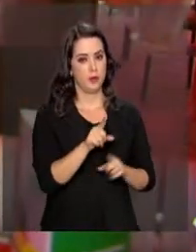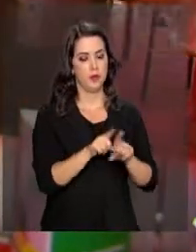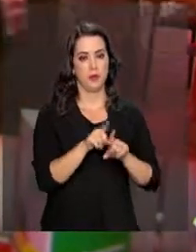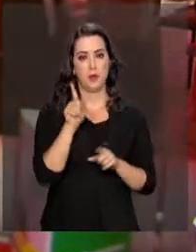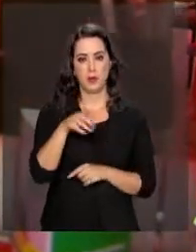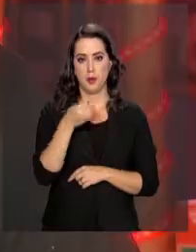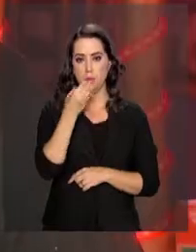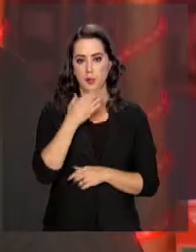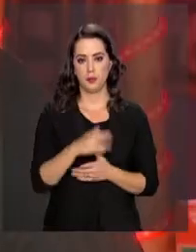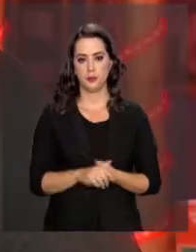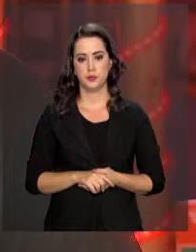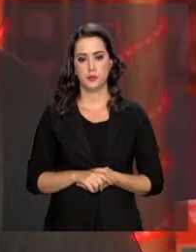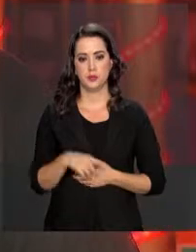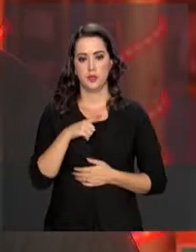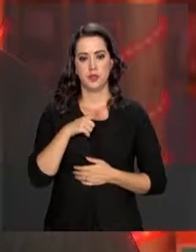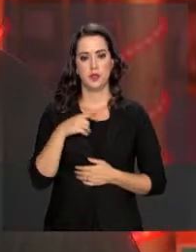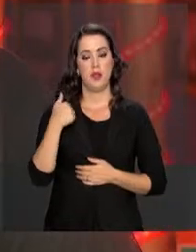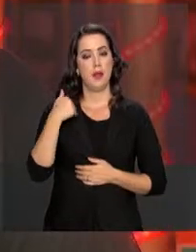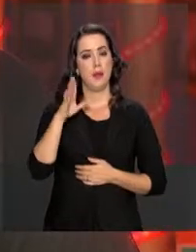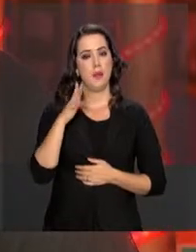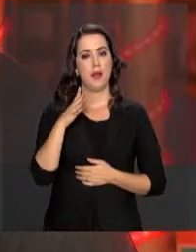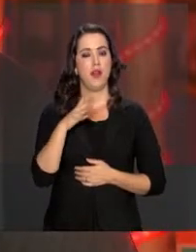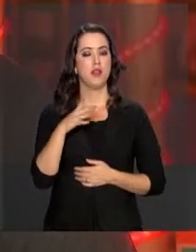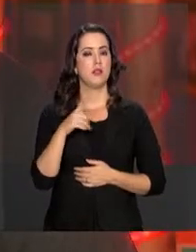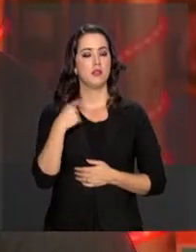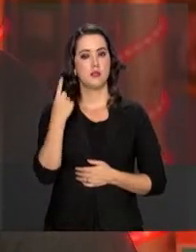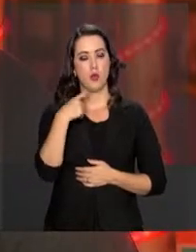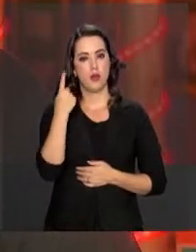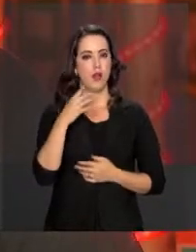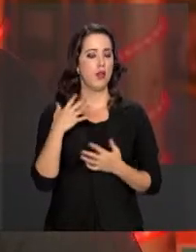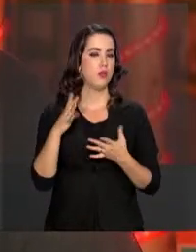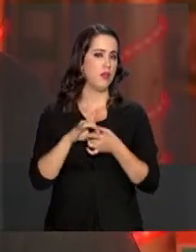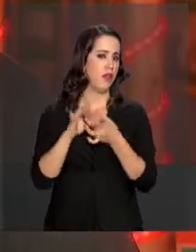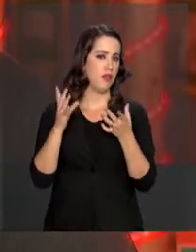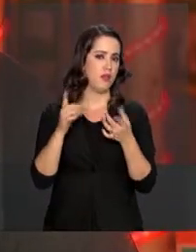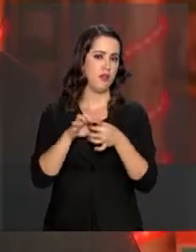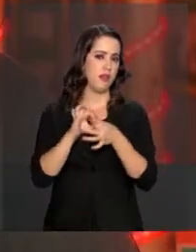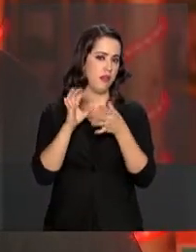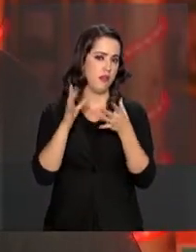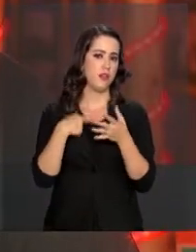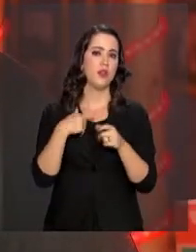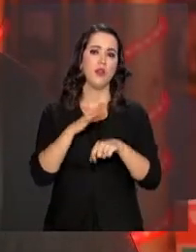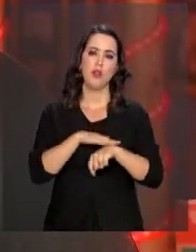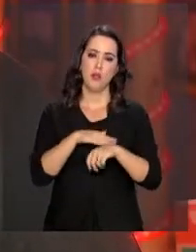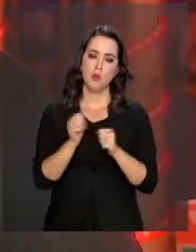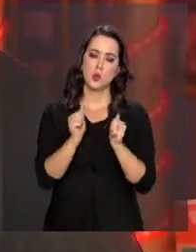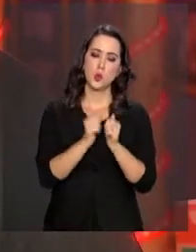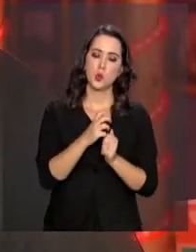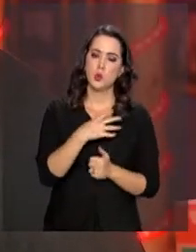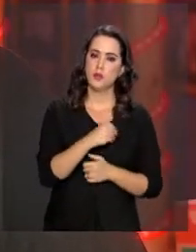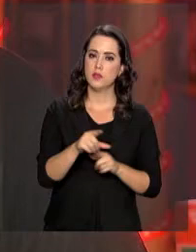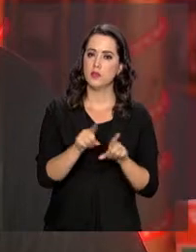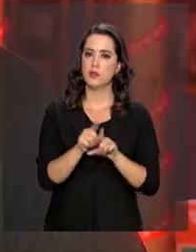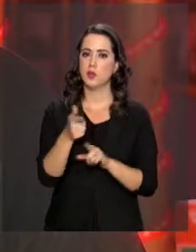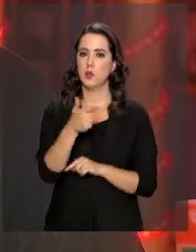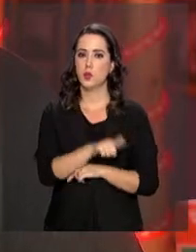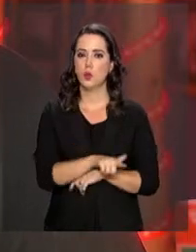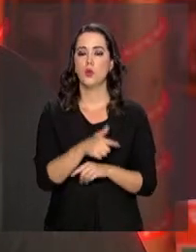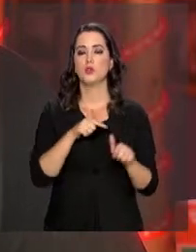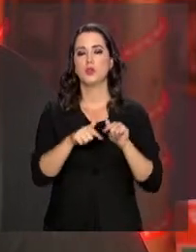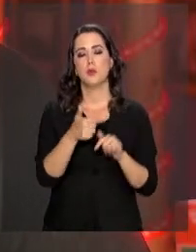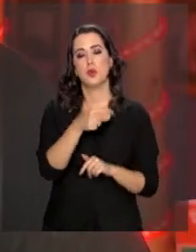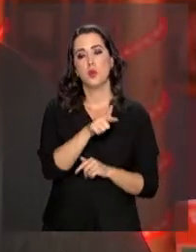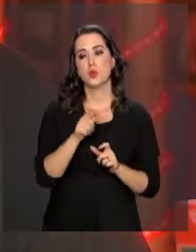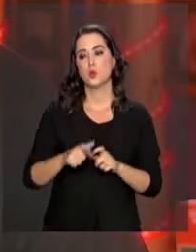está ganhando em um tempo mais livre nem eu tenho um filho entendeu tempo a ficar com minha filha e eu consigo também fazer outro lance os